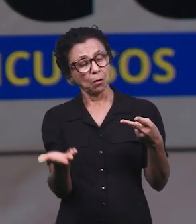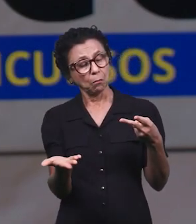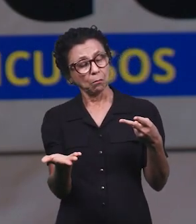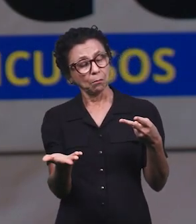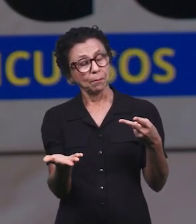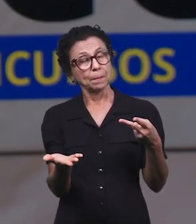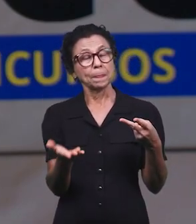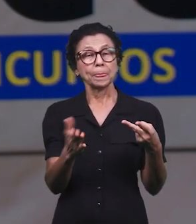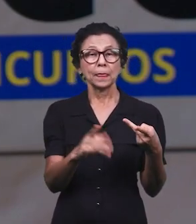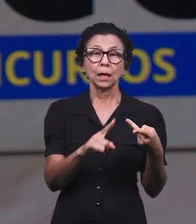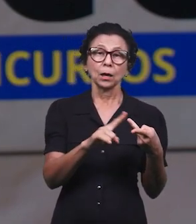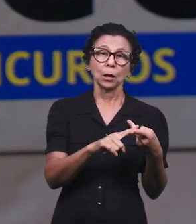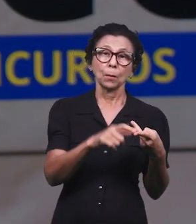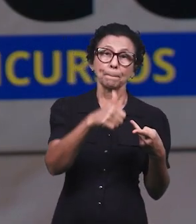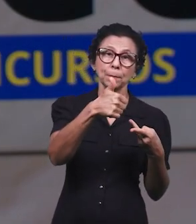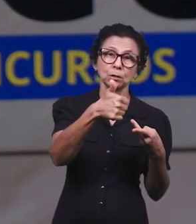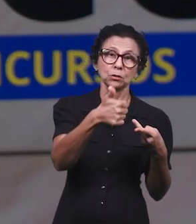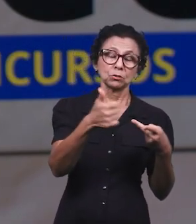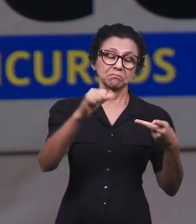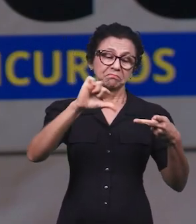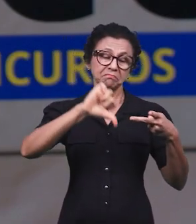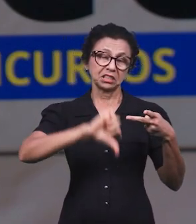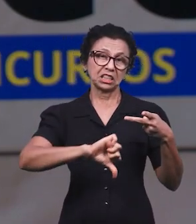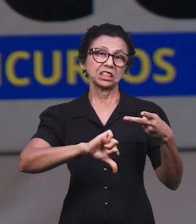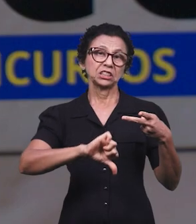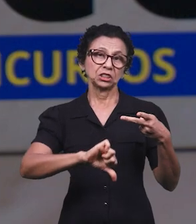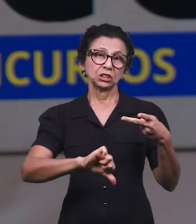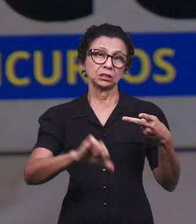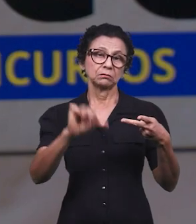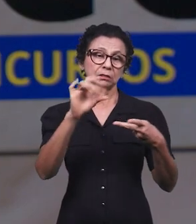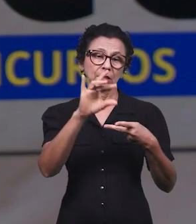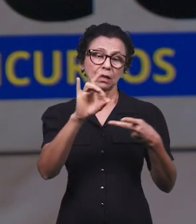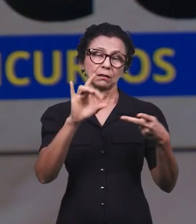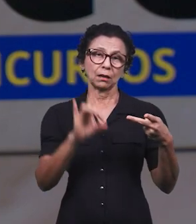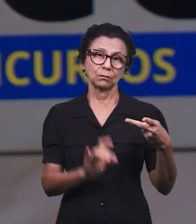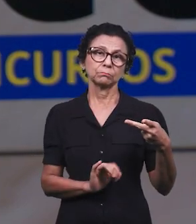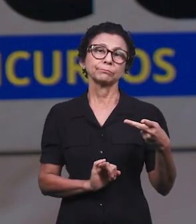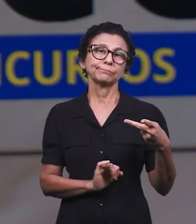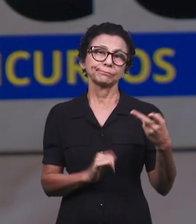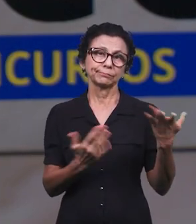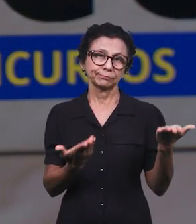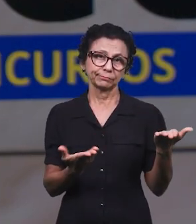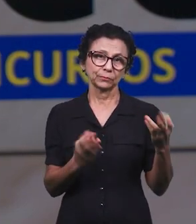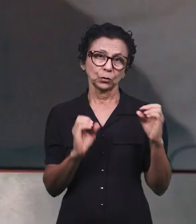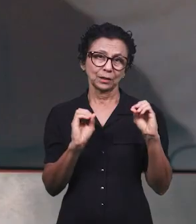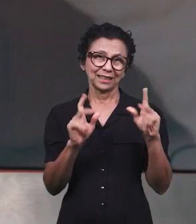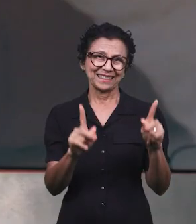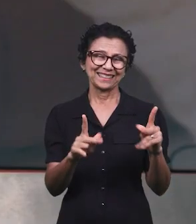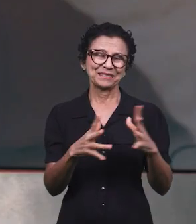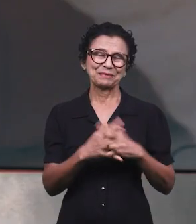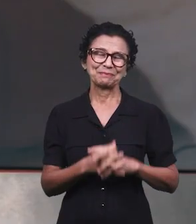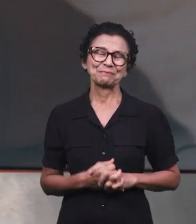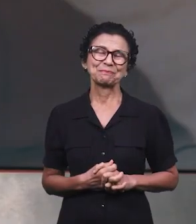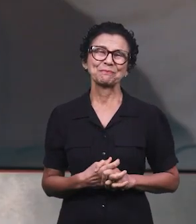pontos positivos e há pontos negativos em cada um dessas modalidades de ensino, tá bom? Então vamos